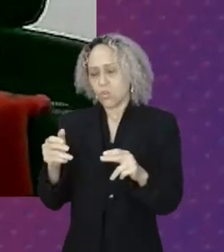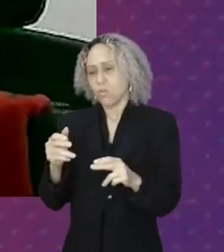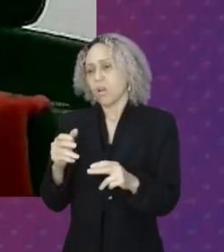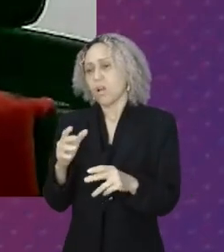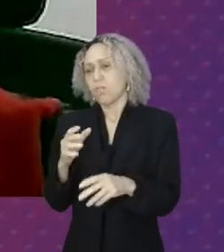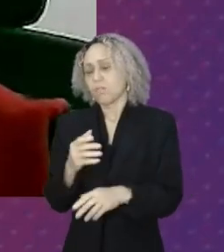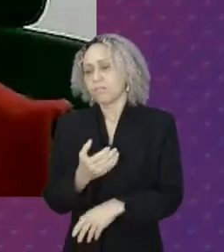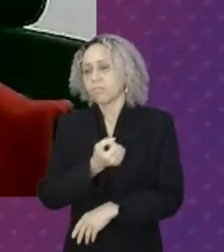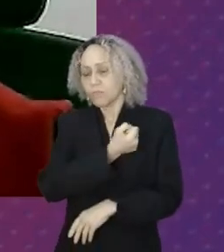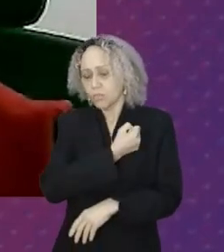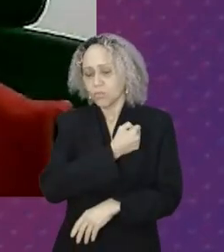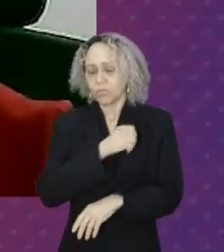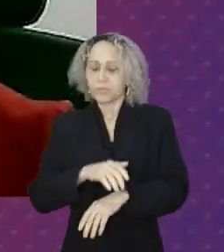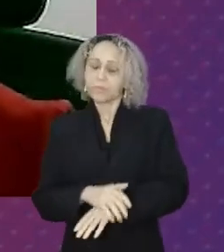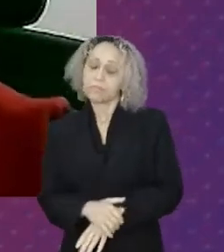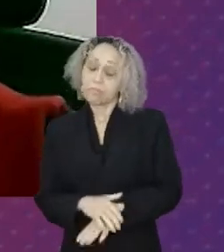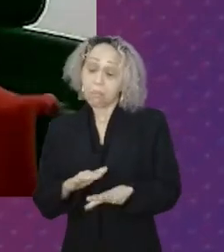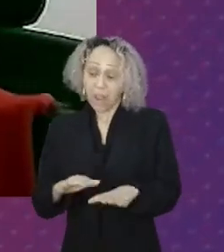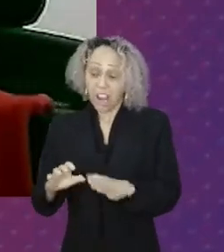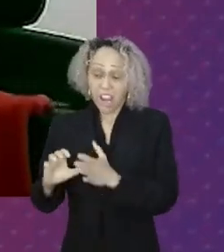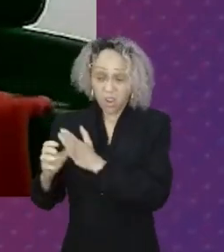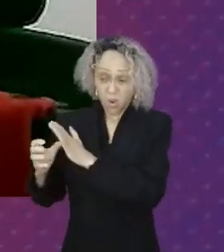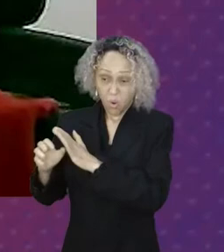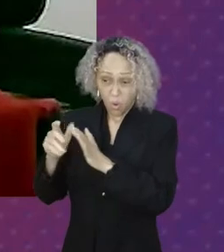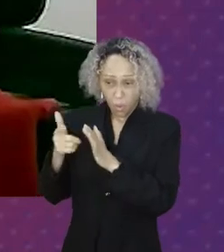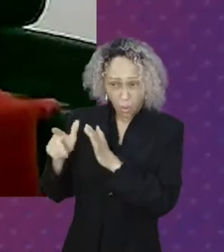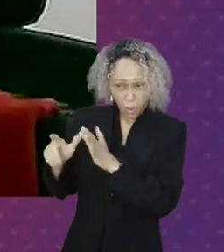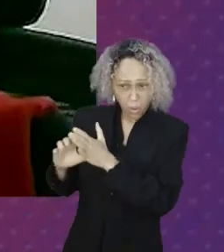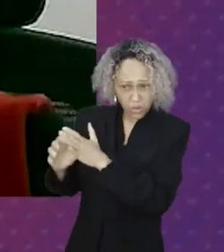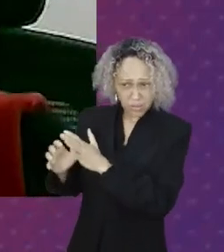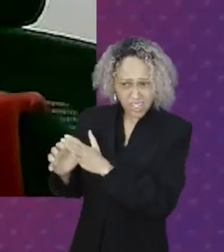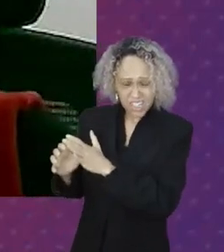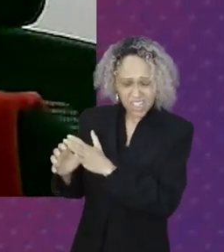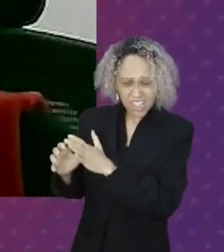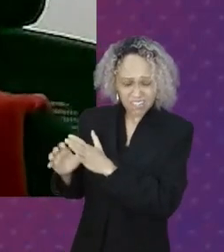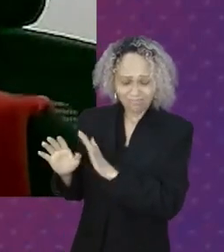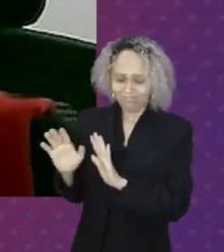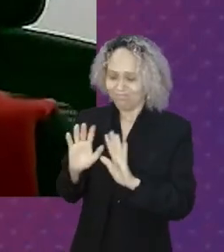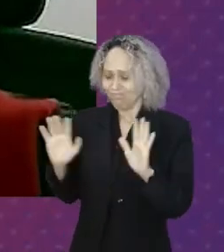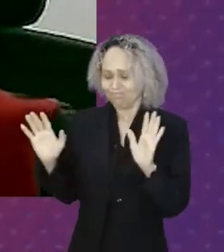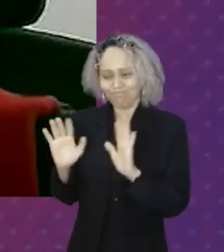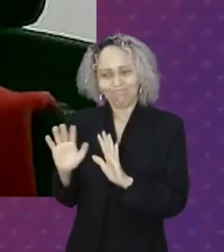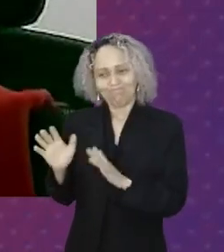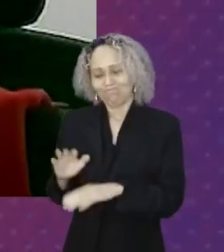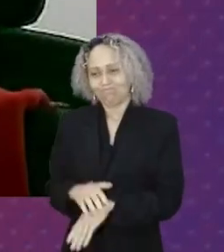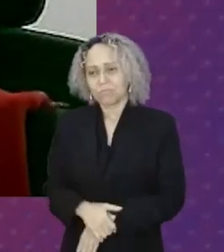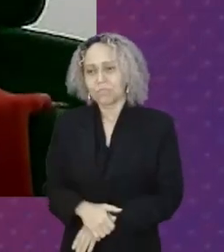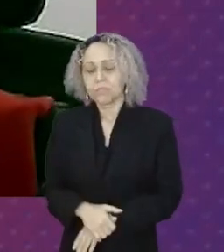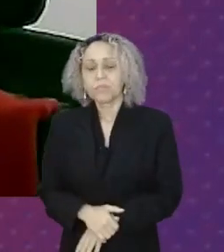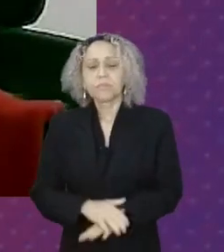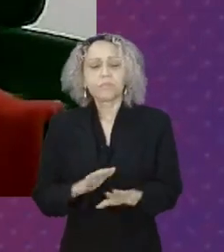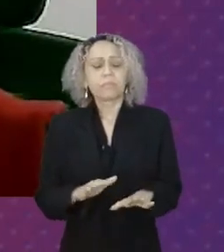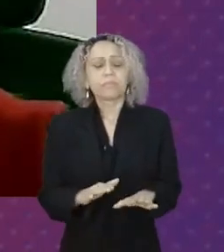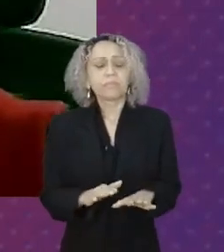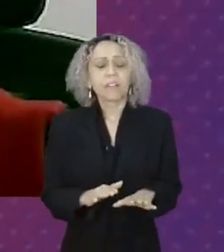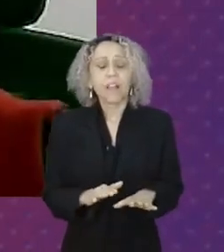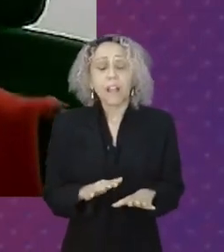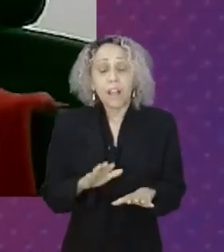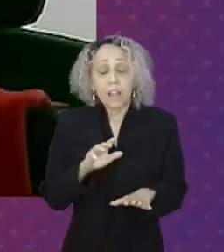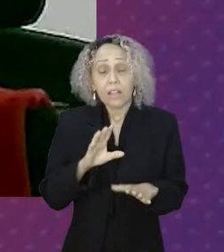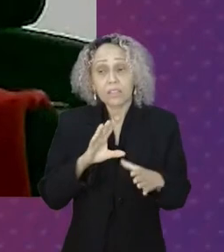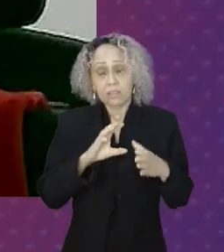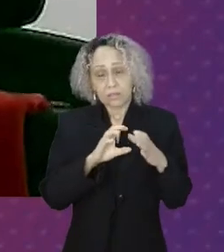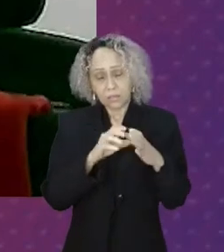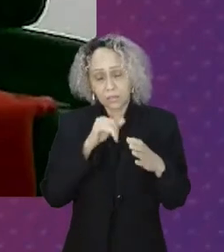há uma grande preocupação em que essas mulheres que estão participando dos espaços